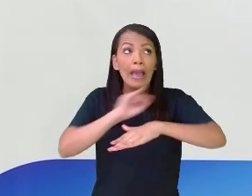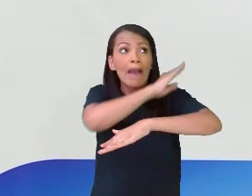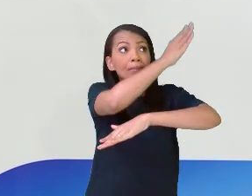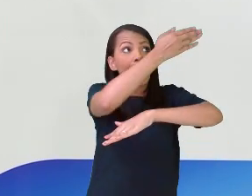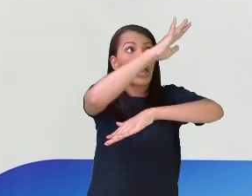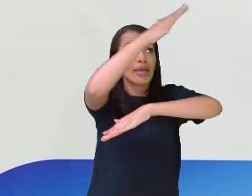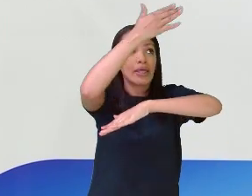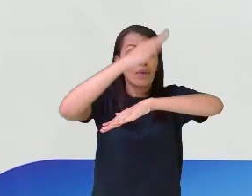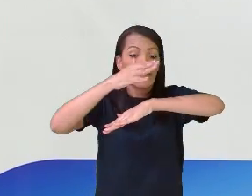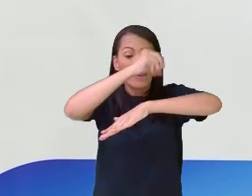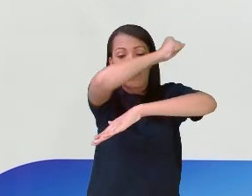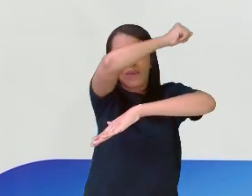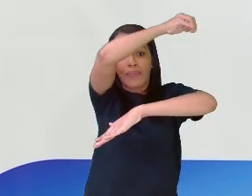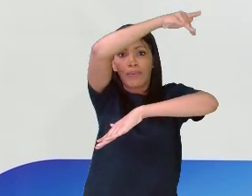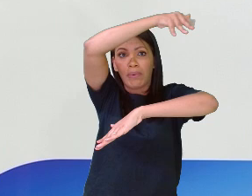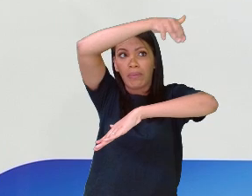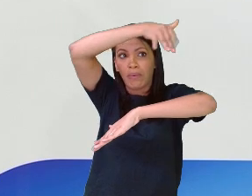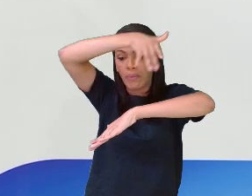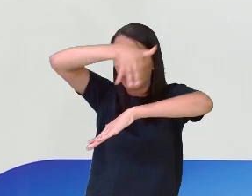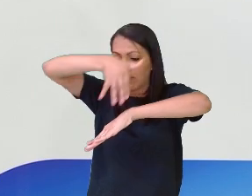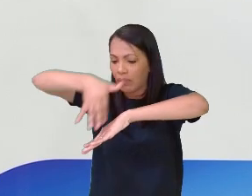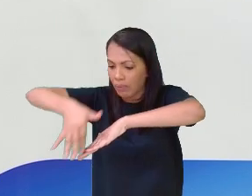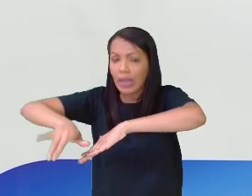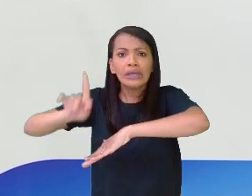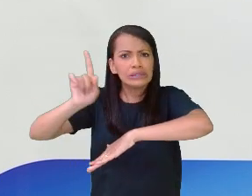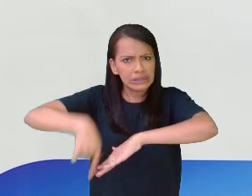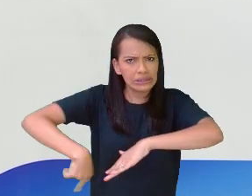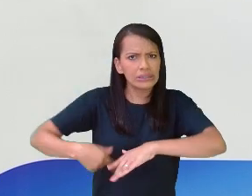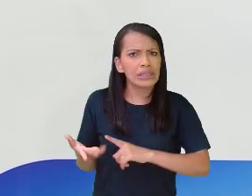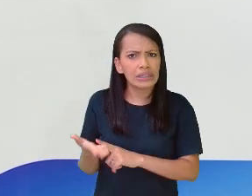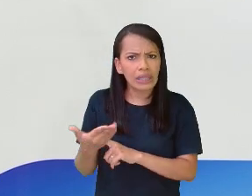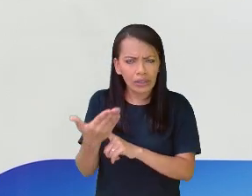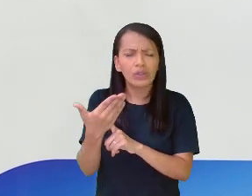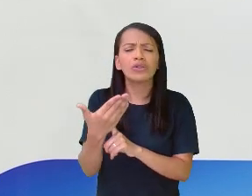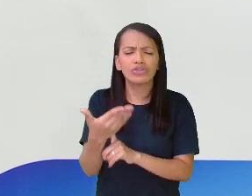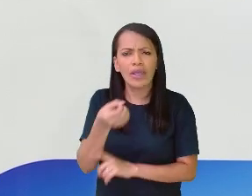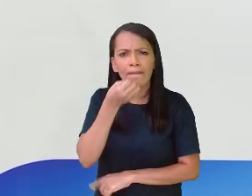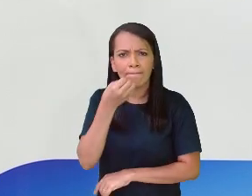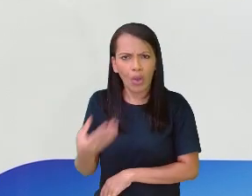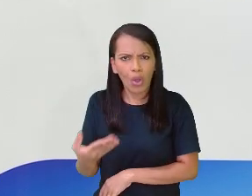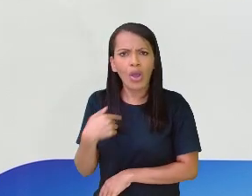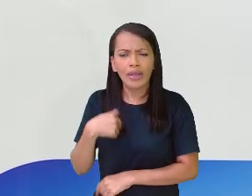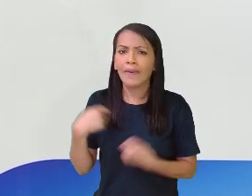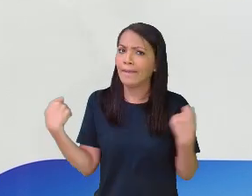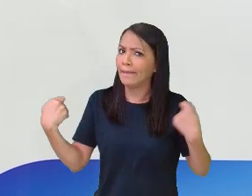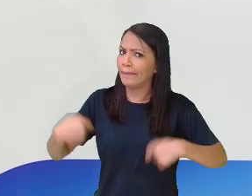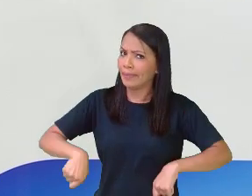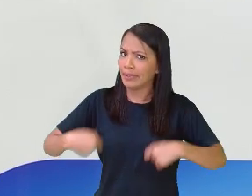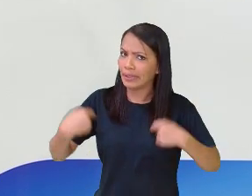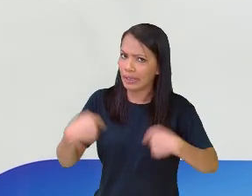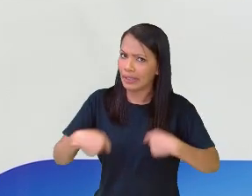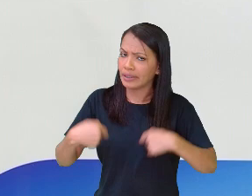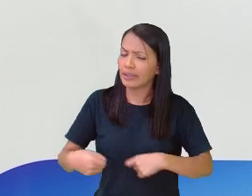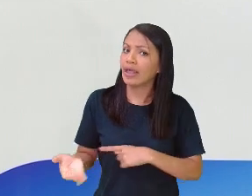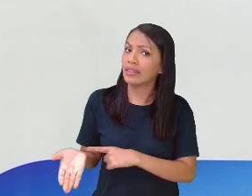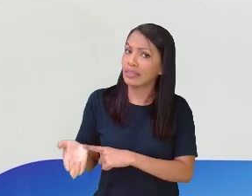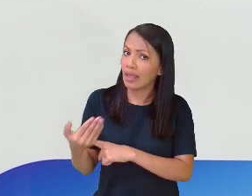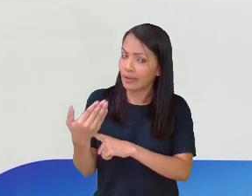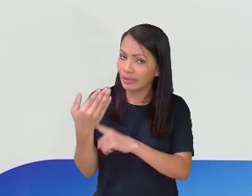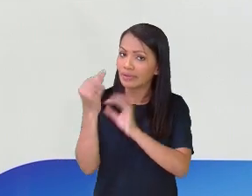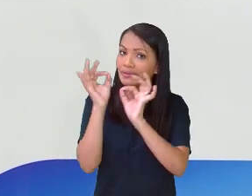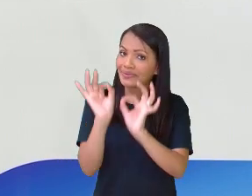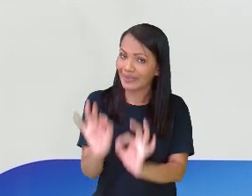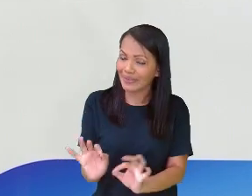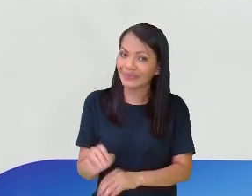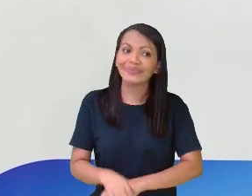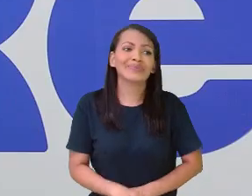útil essa tecnologia. Então a gente percebe que realmente é necessária, precisa dessa tecnologia,